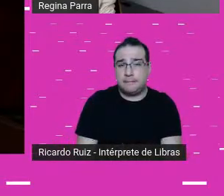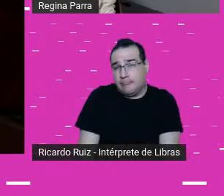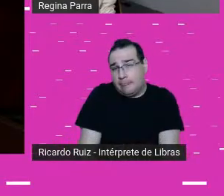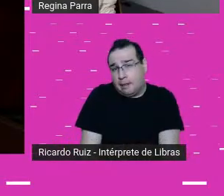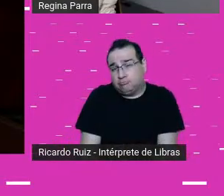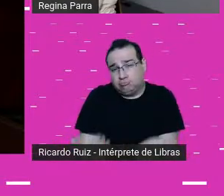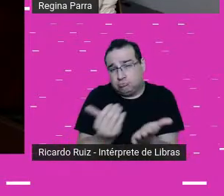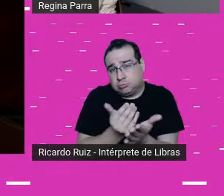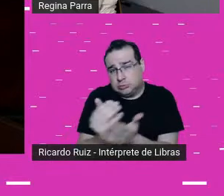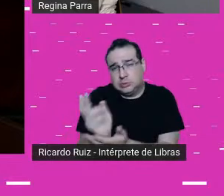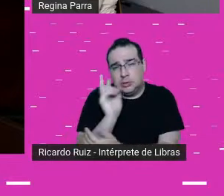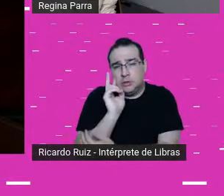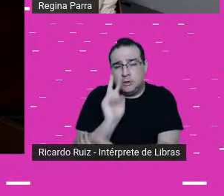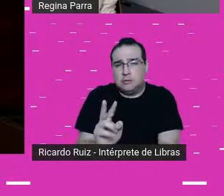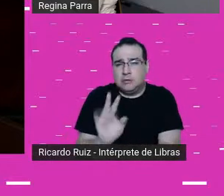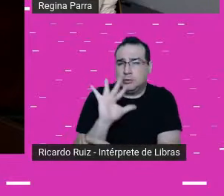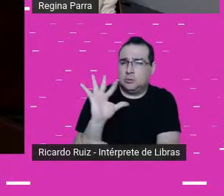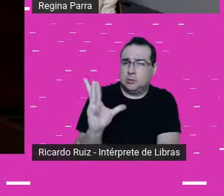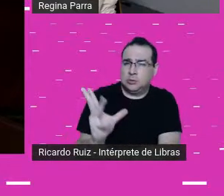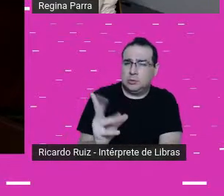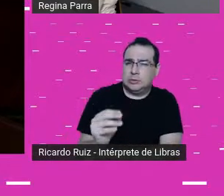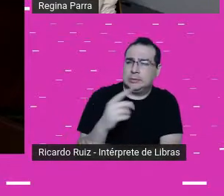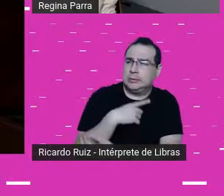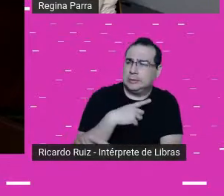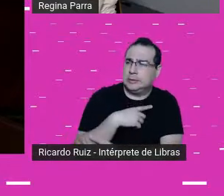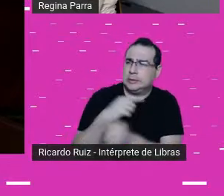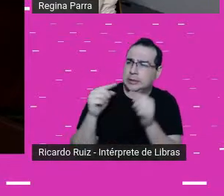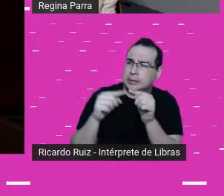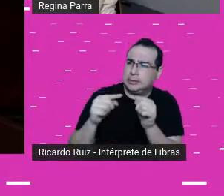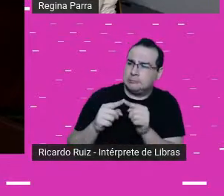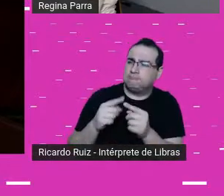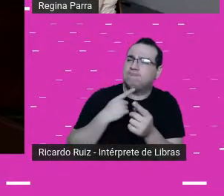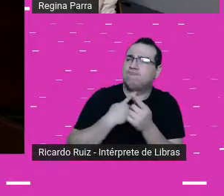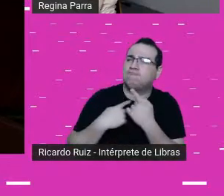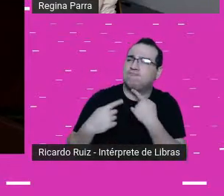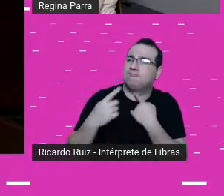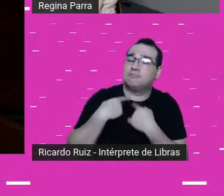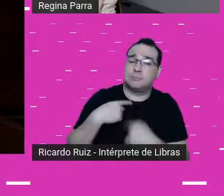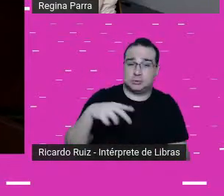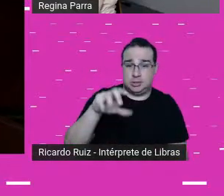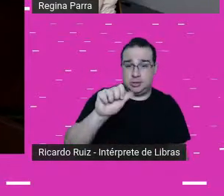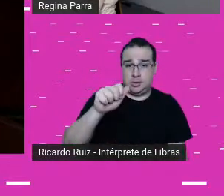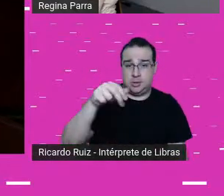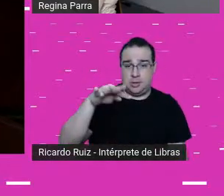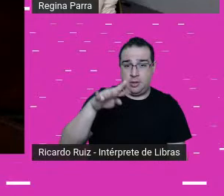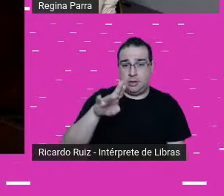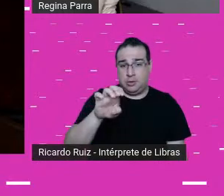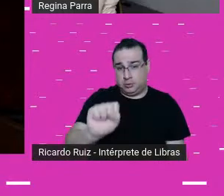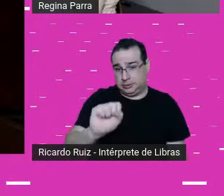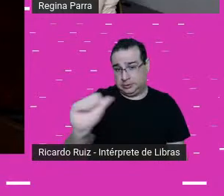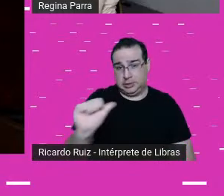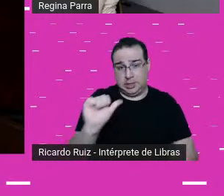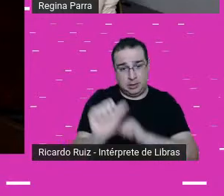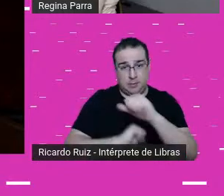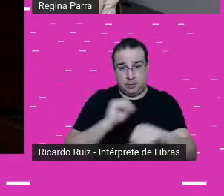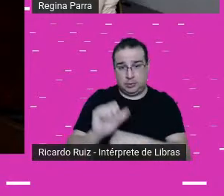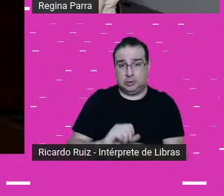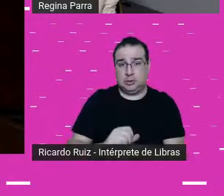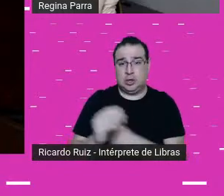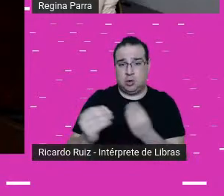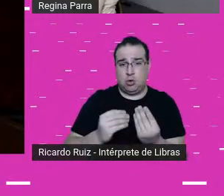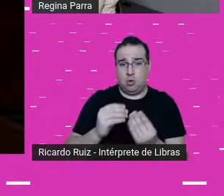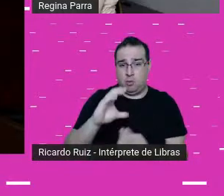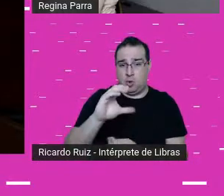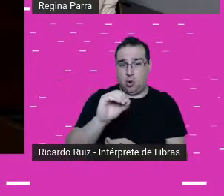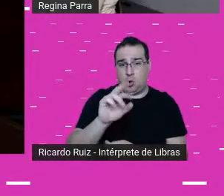comecei a olhar aquilo tudo, um desejo do Antunes era desconstruir o coro das mulheres,